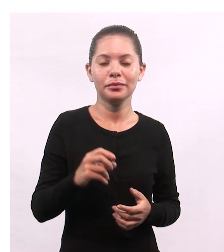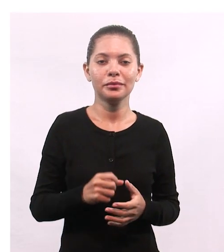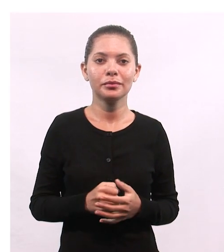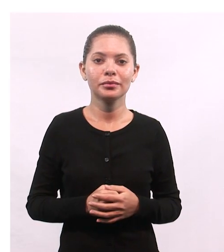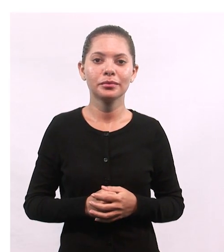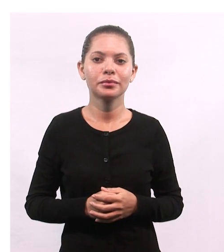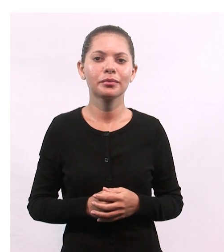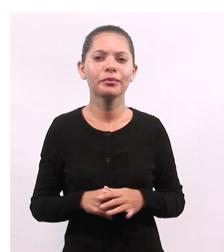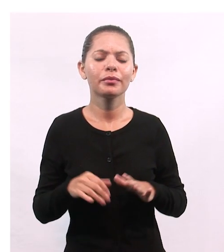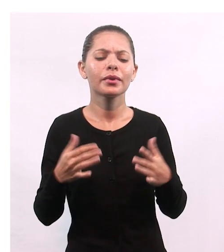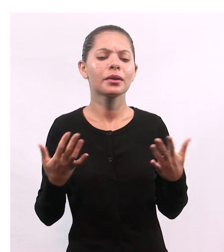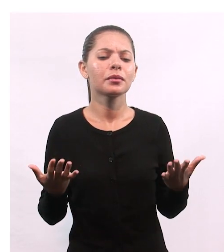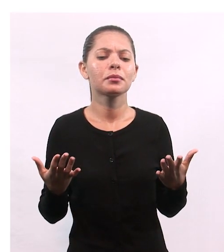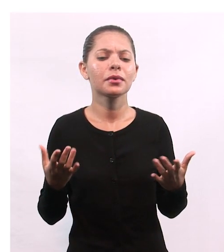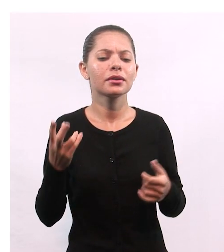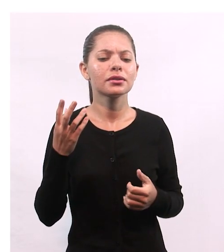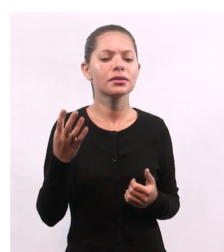losango.